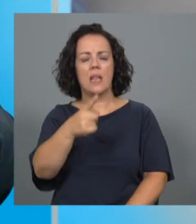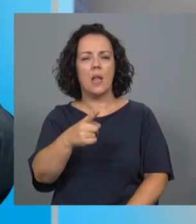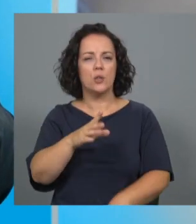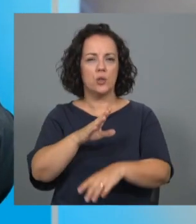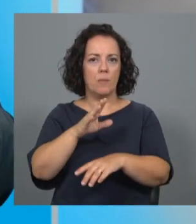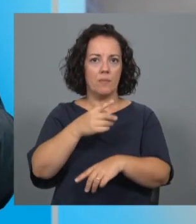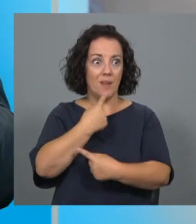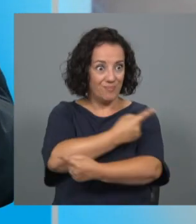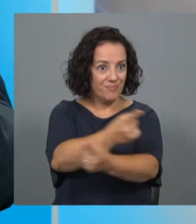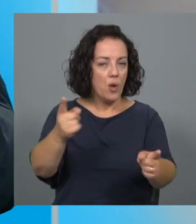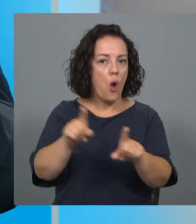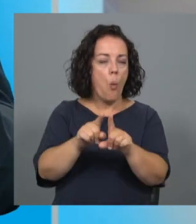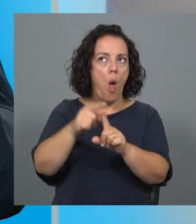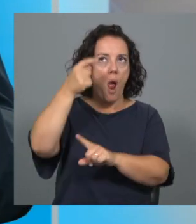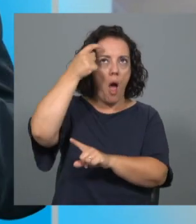raciocínio, diz que